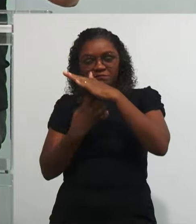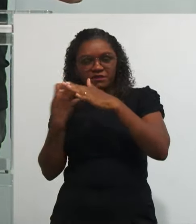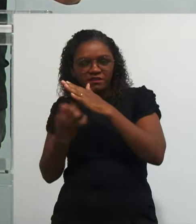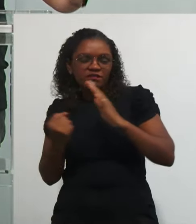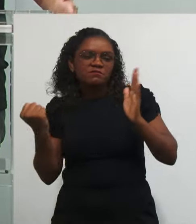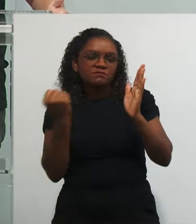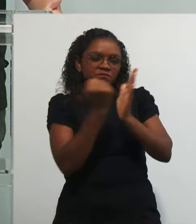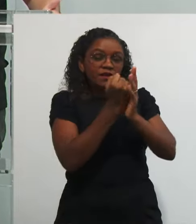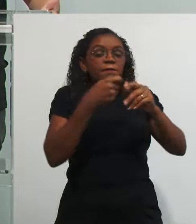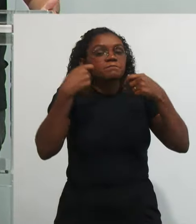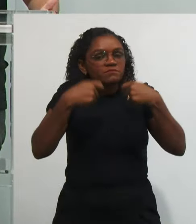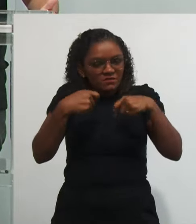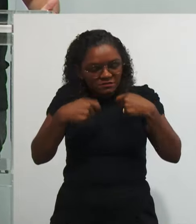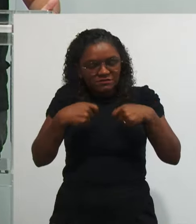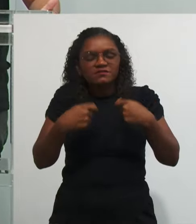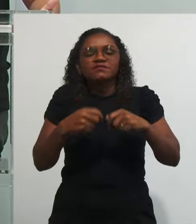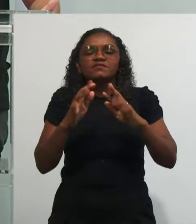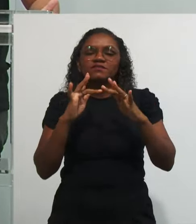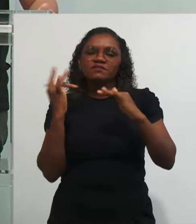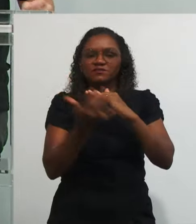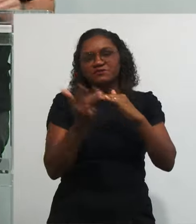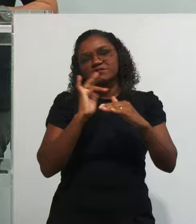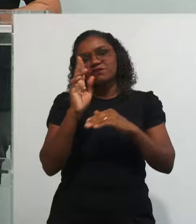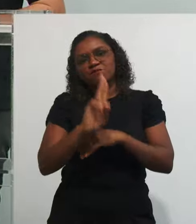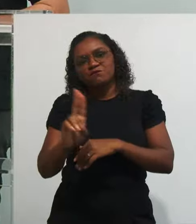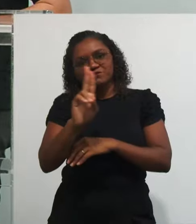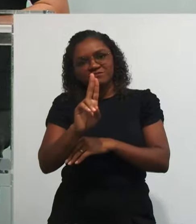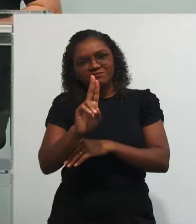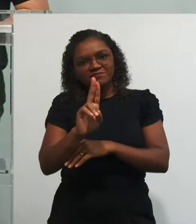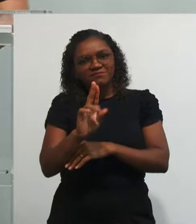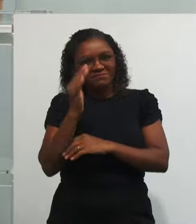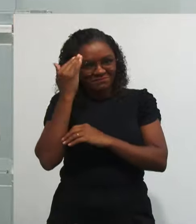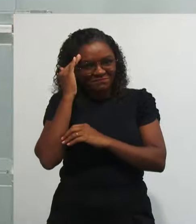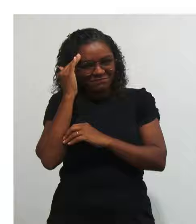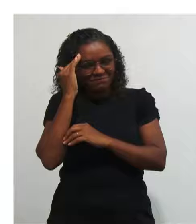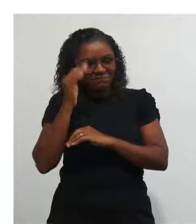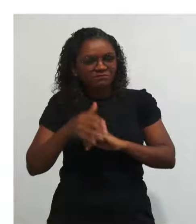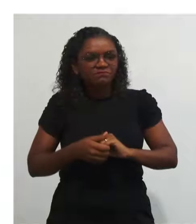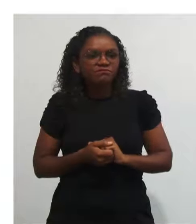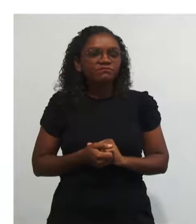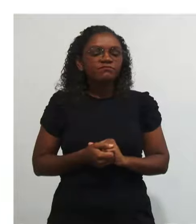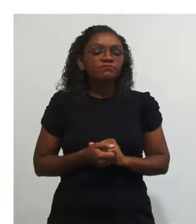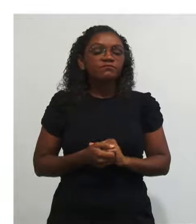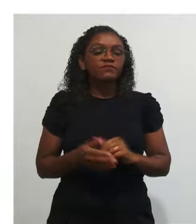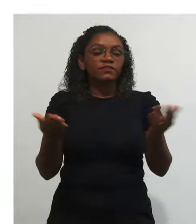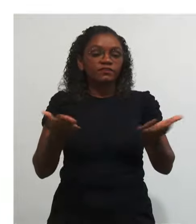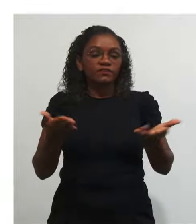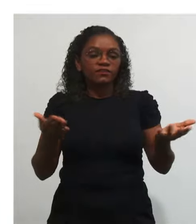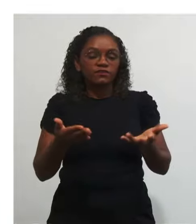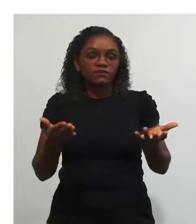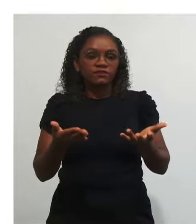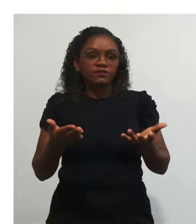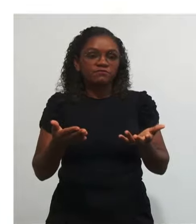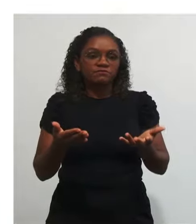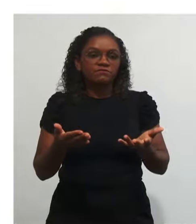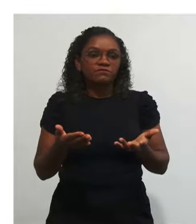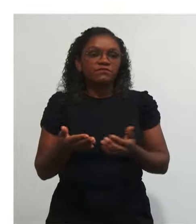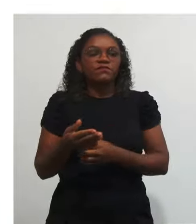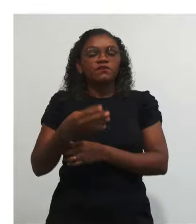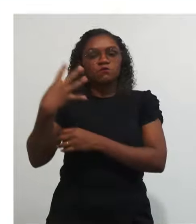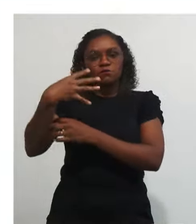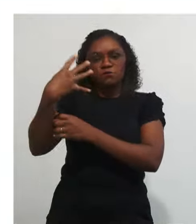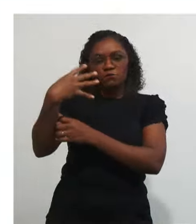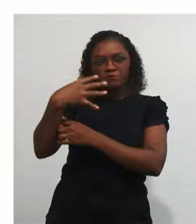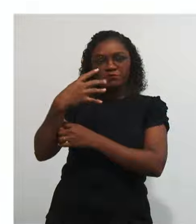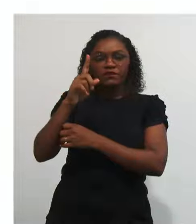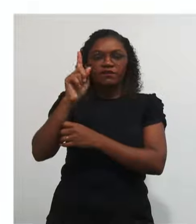T que realmente aparecer nas redes sociais Ok olha só outro exemplo aí de tics é a segurança de